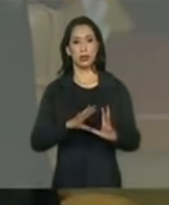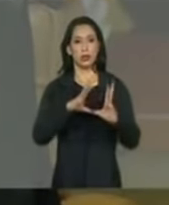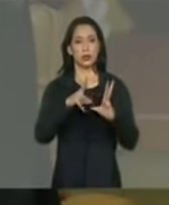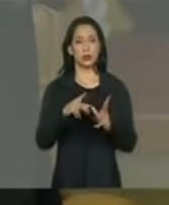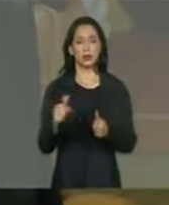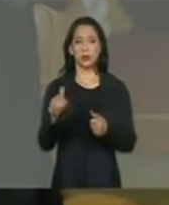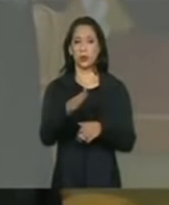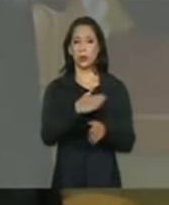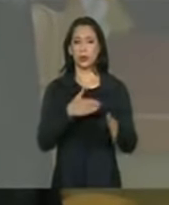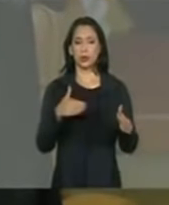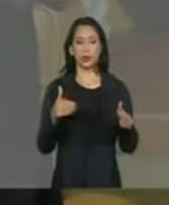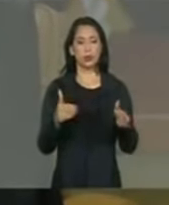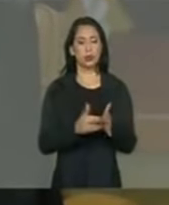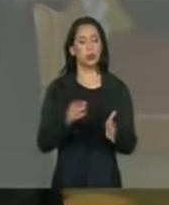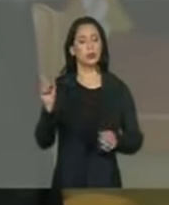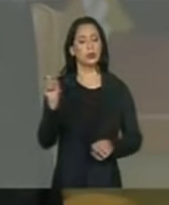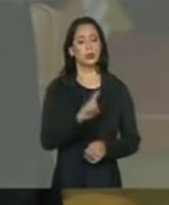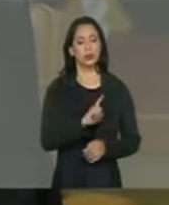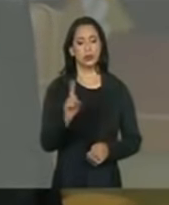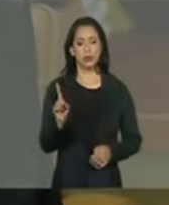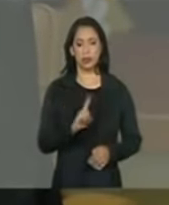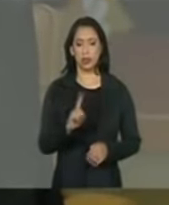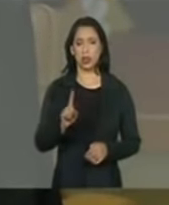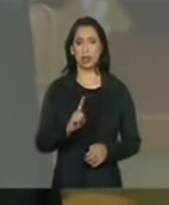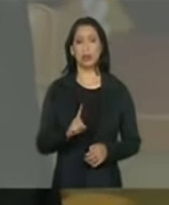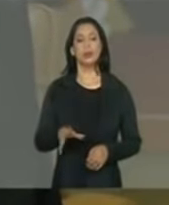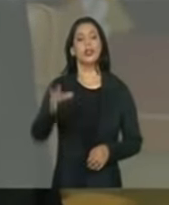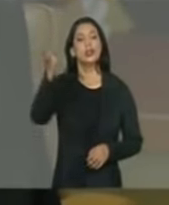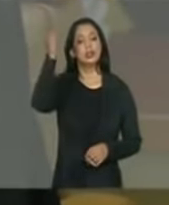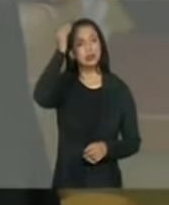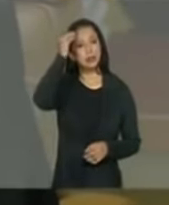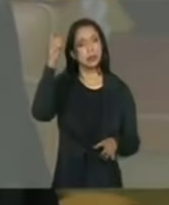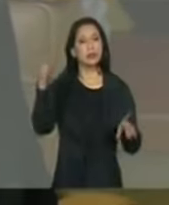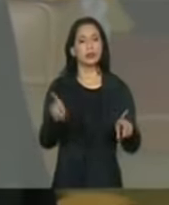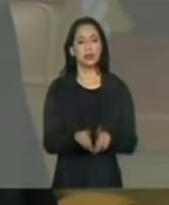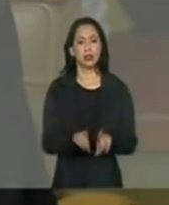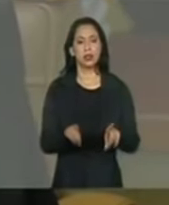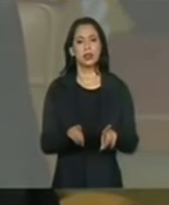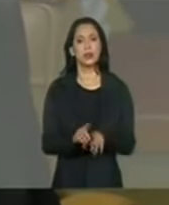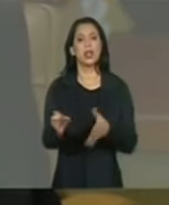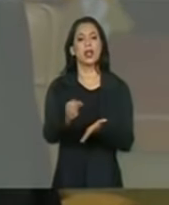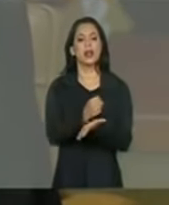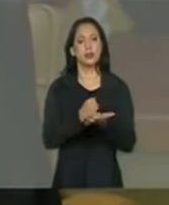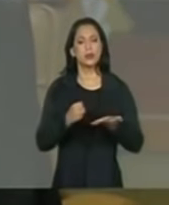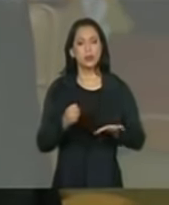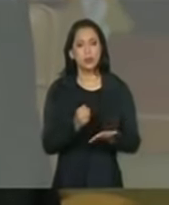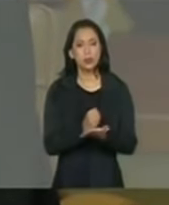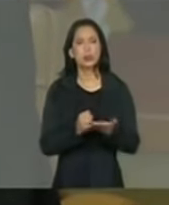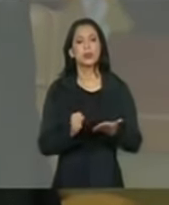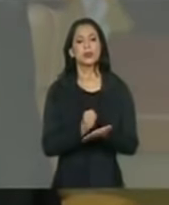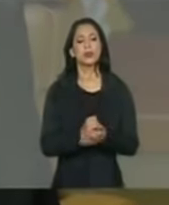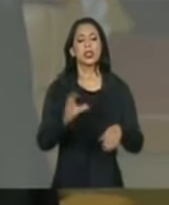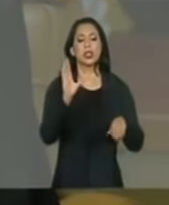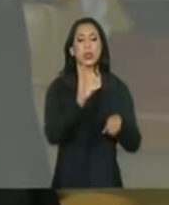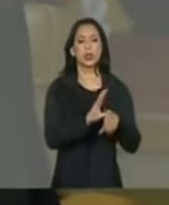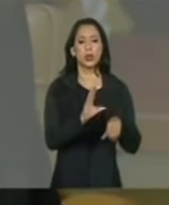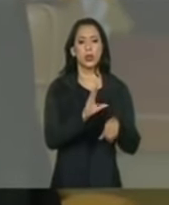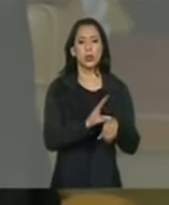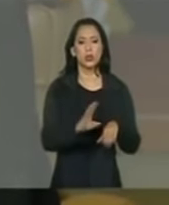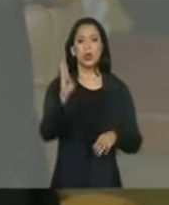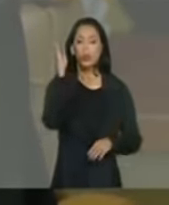mas já está a analisar e interpretar uma cláusula fundamental da constituição do